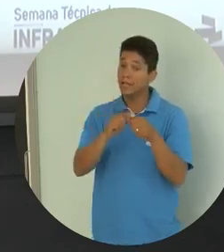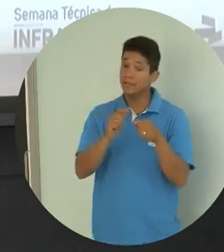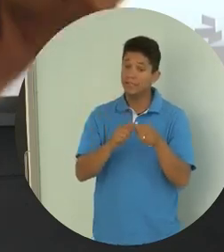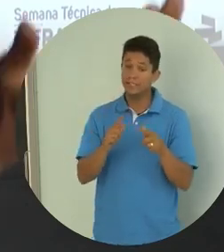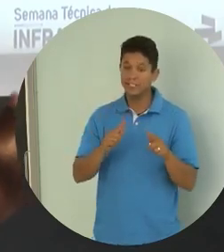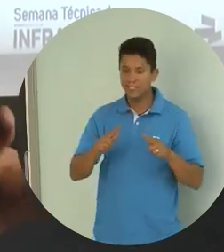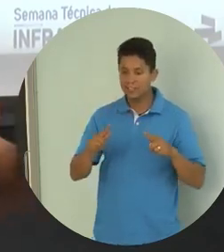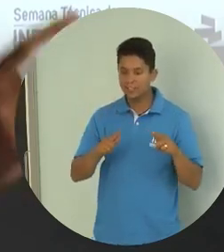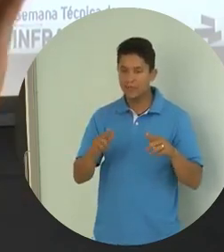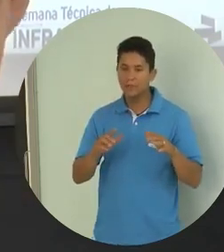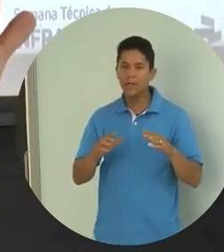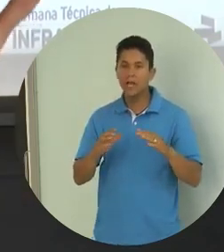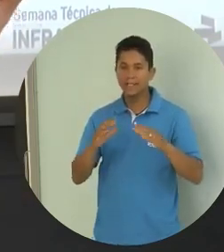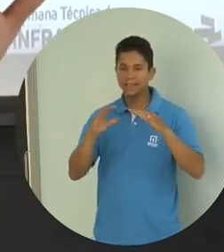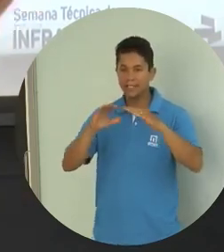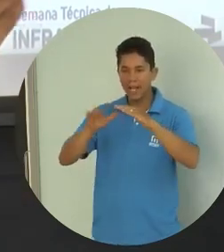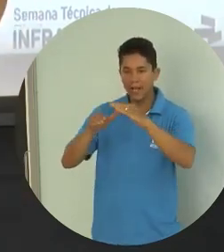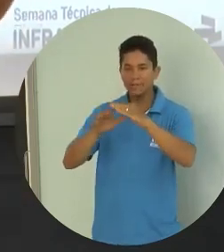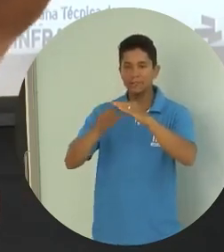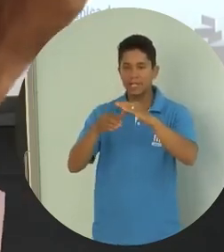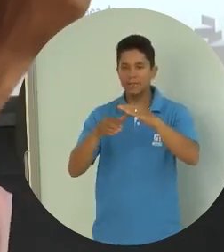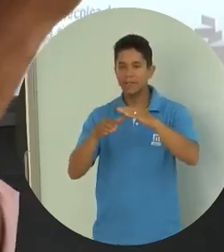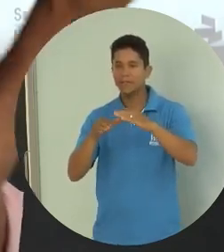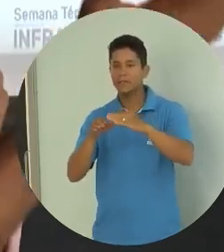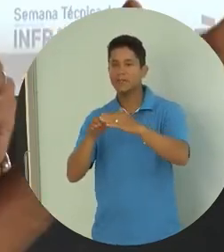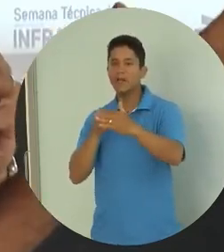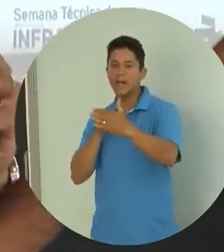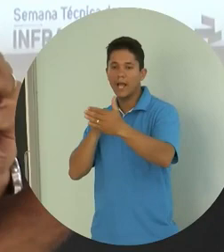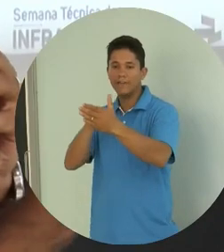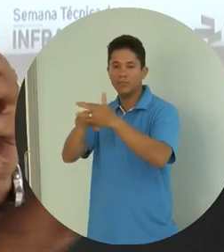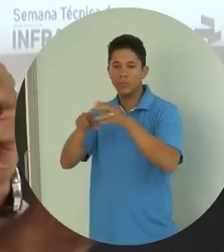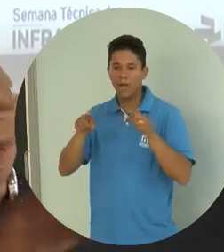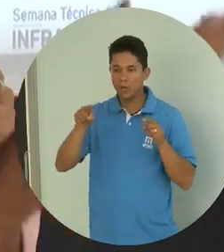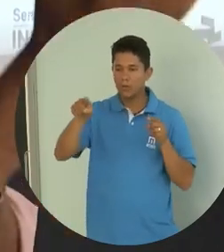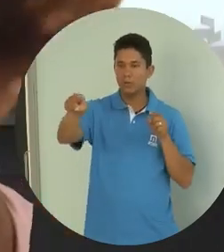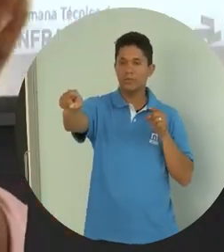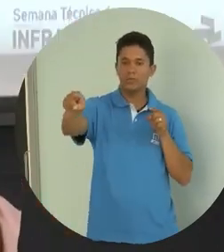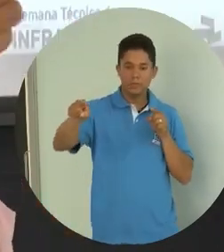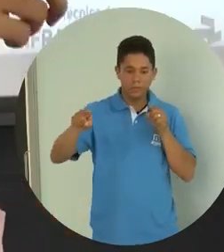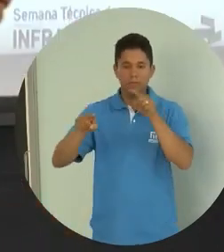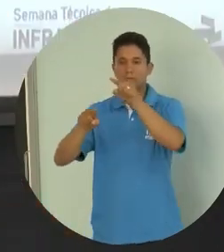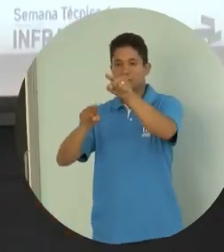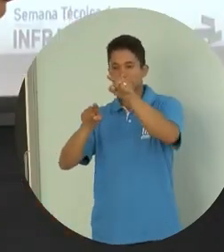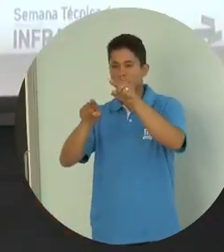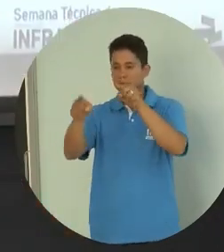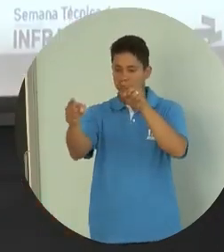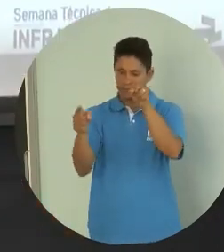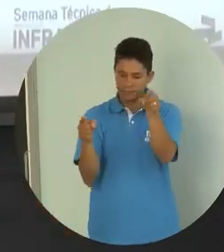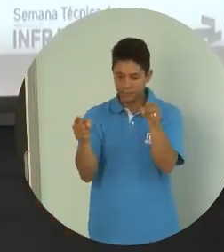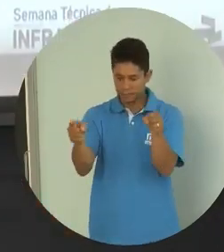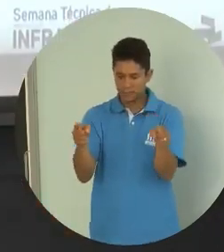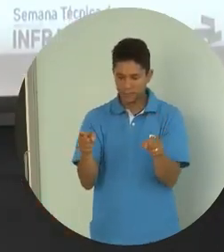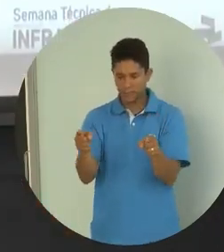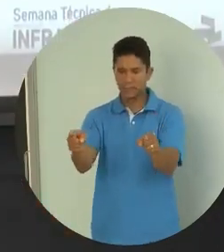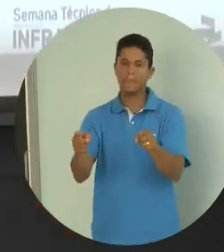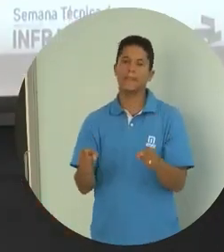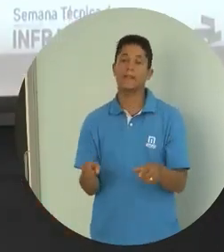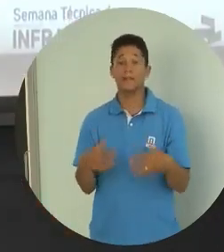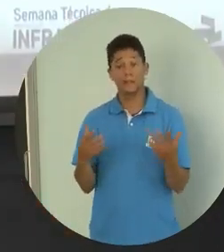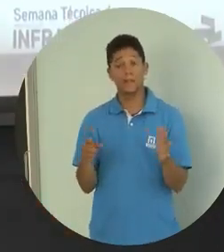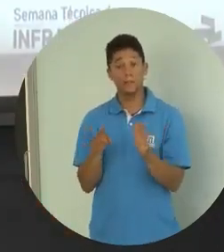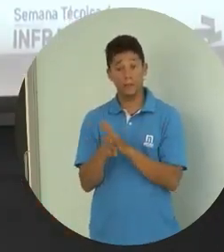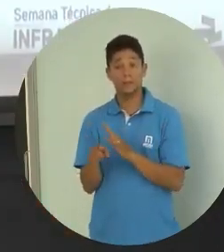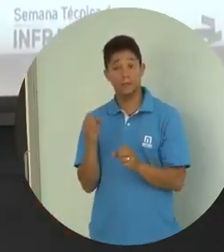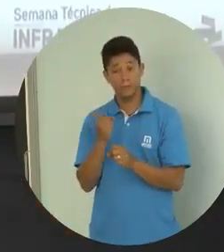escava e monta-se o ármico. Faz outra linha de injeção, escava-se e monta-se o ármico. Então, realmente, a pergunta para a